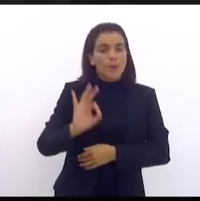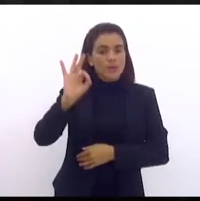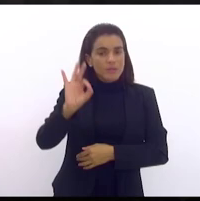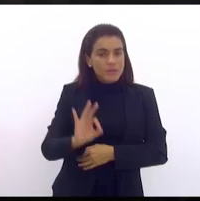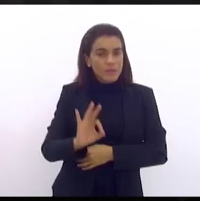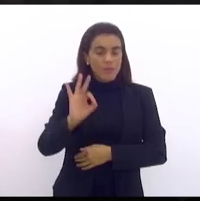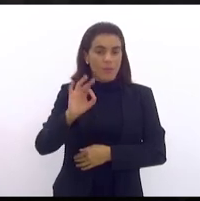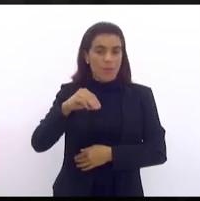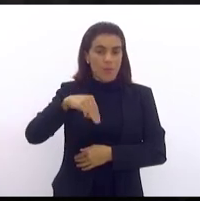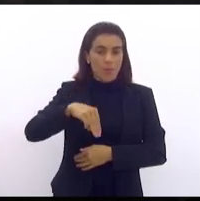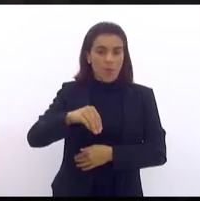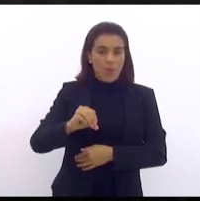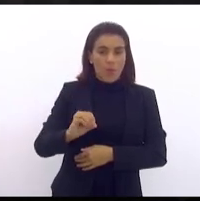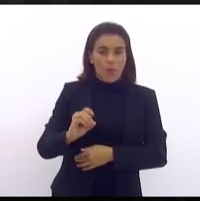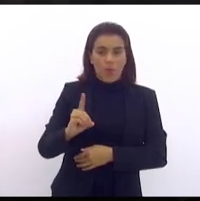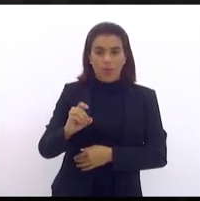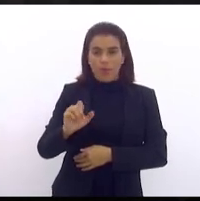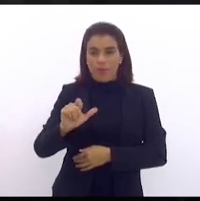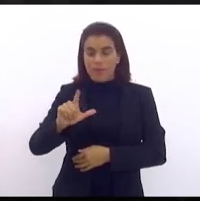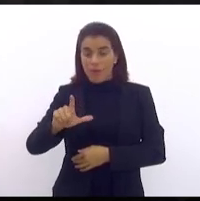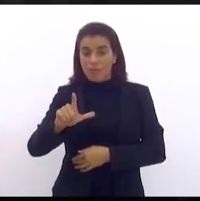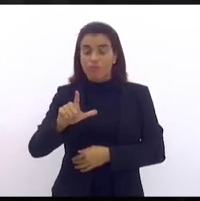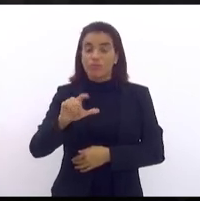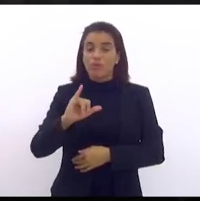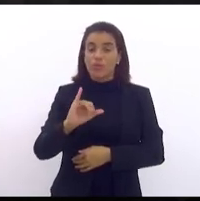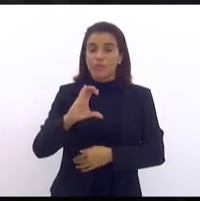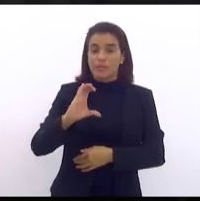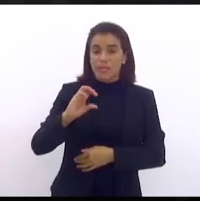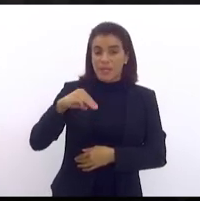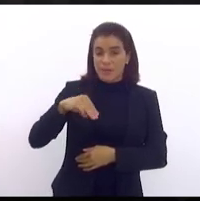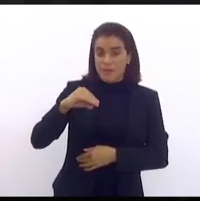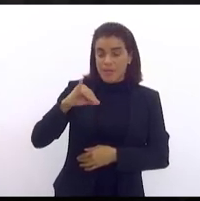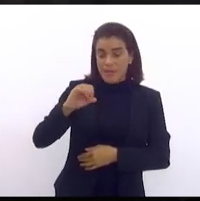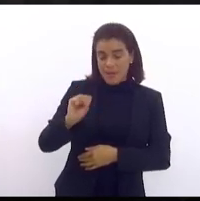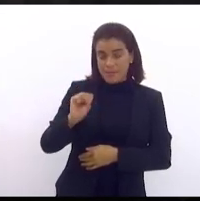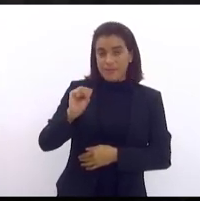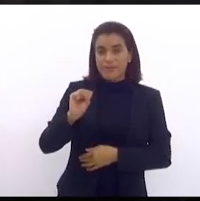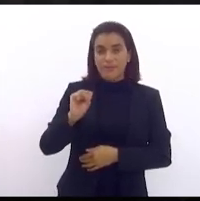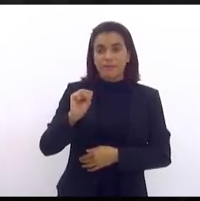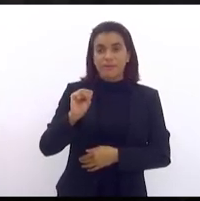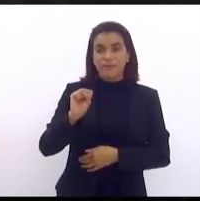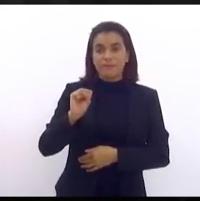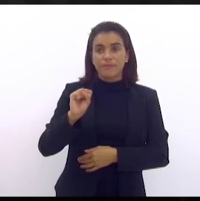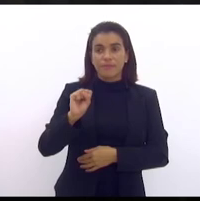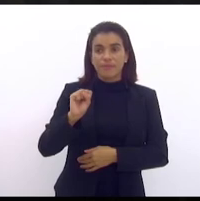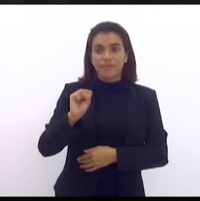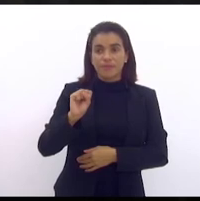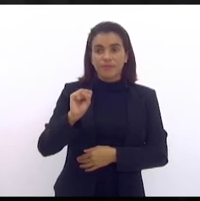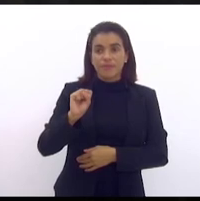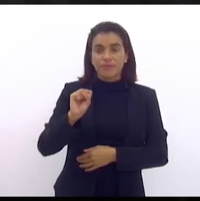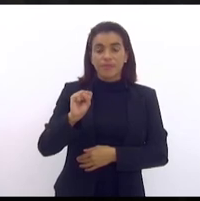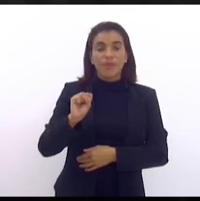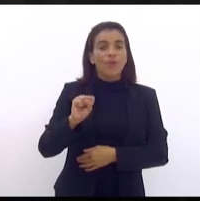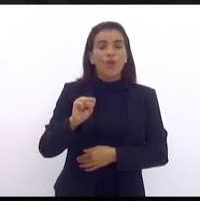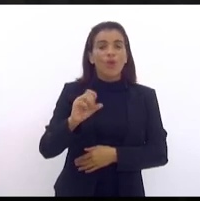modal do ICMS no estado do Rio de Janeiro fosse